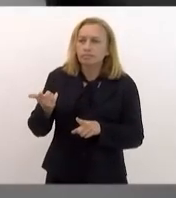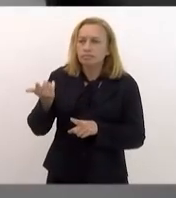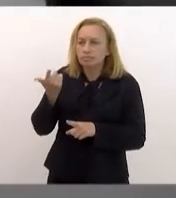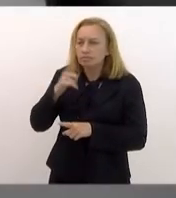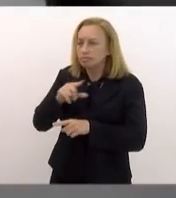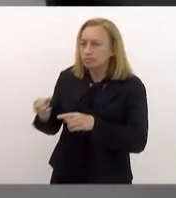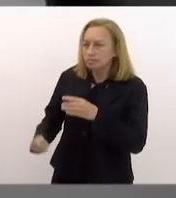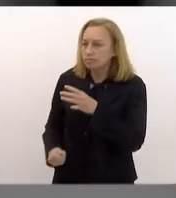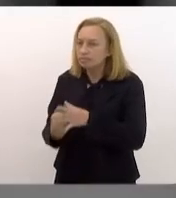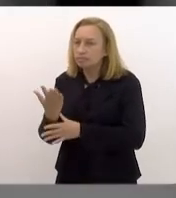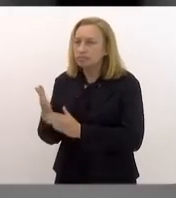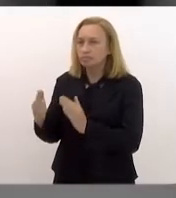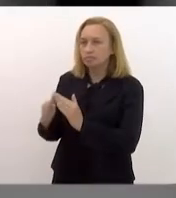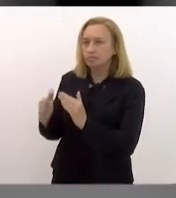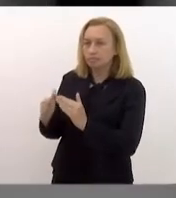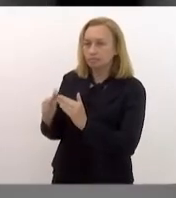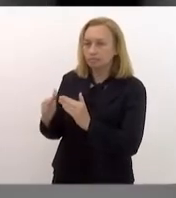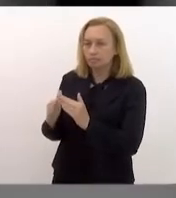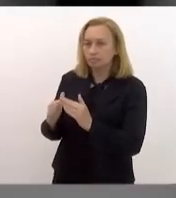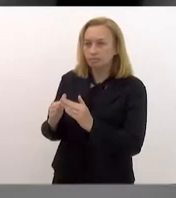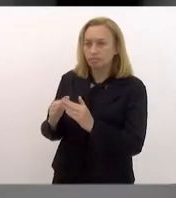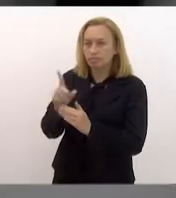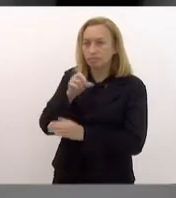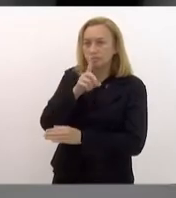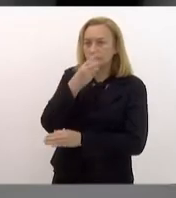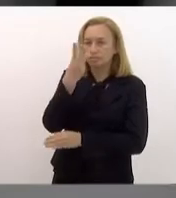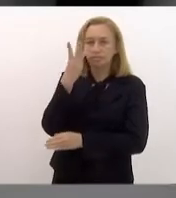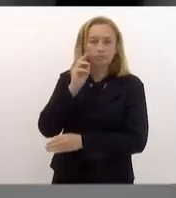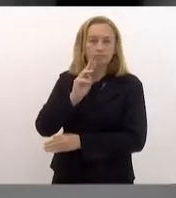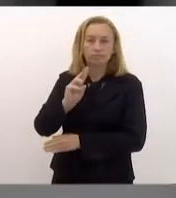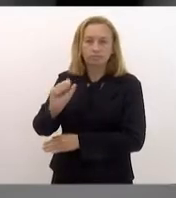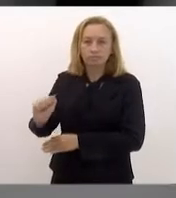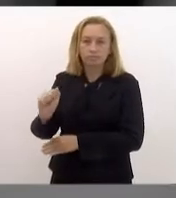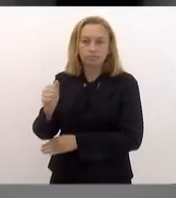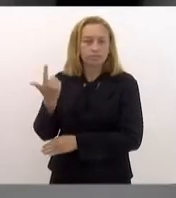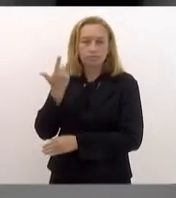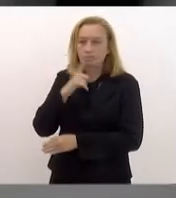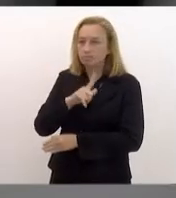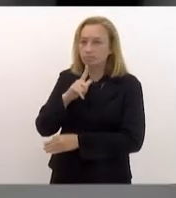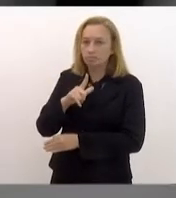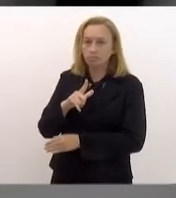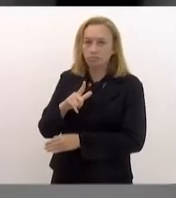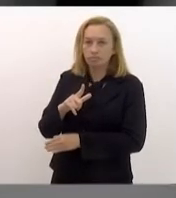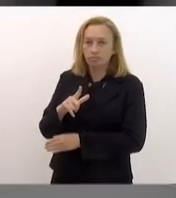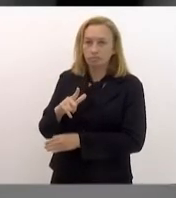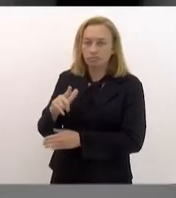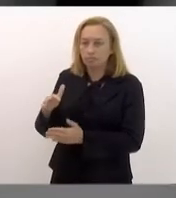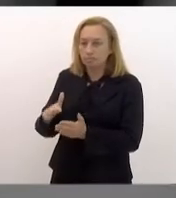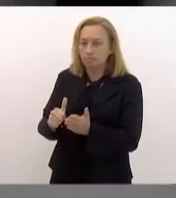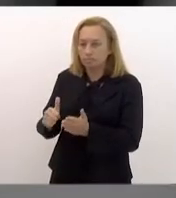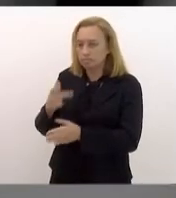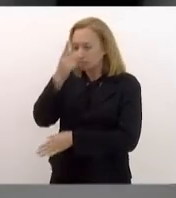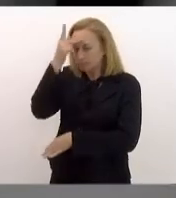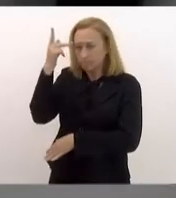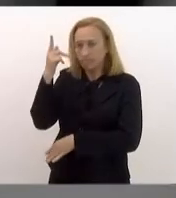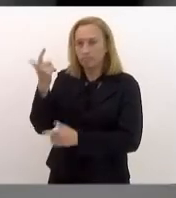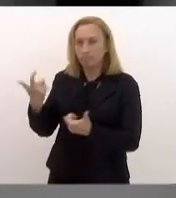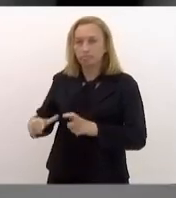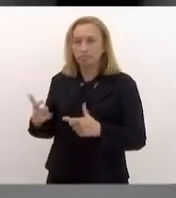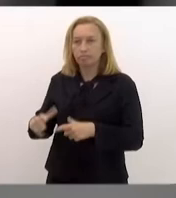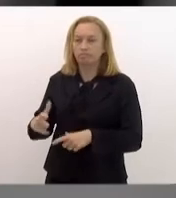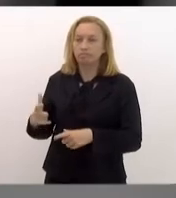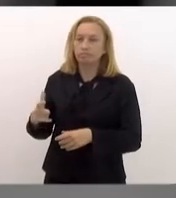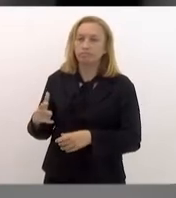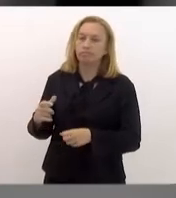ela habitável, que a gente chama habitável, em 3 dias, e eu não consigo mais fazer o desfazimento daquela edificação. E aí fica na